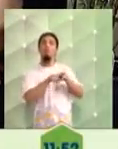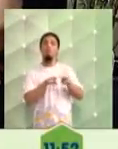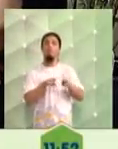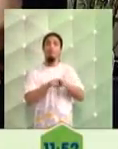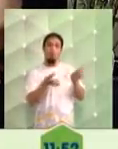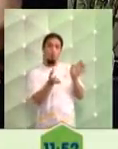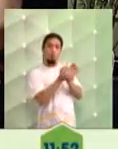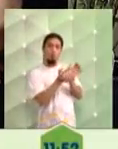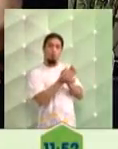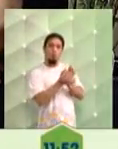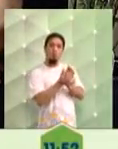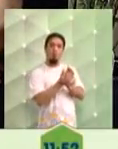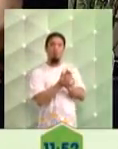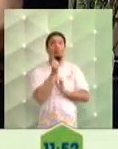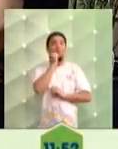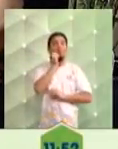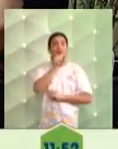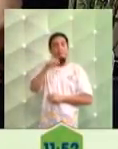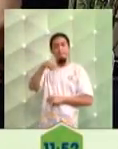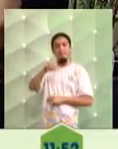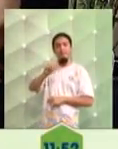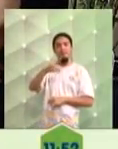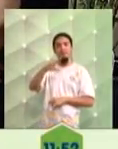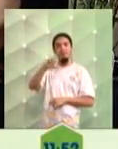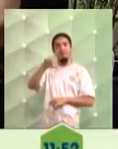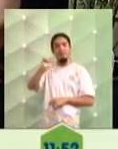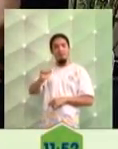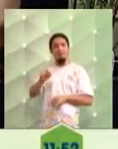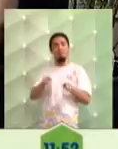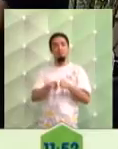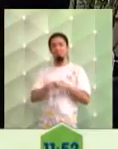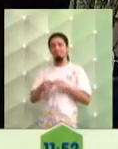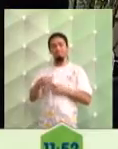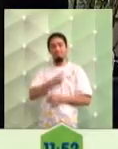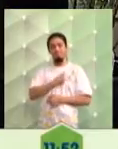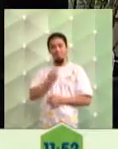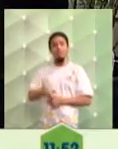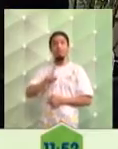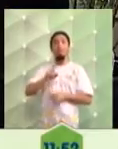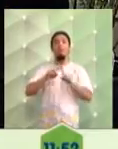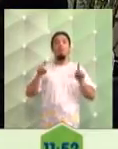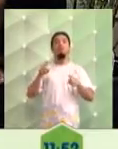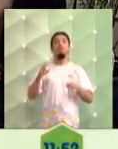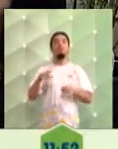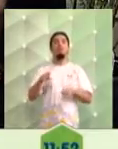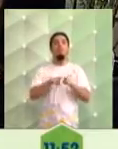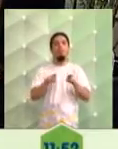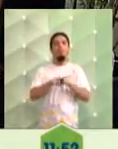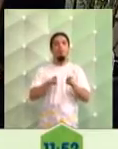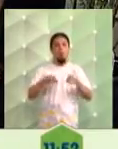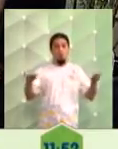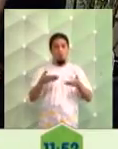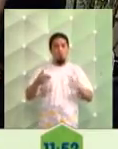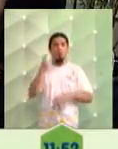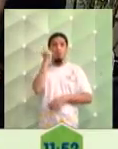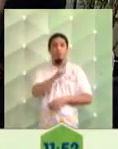não está no momento, né? E quero também agradecer ao jornal escrito do Em Tempo. Hoje ganhamos a primeira